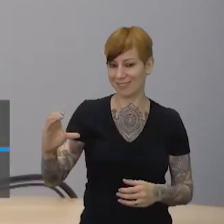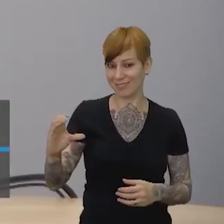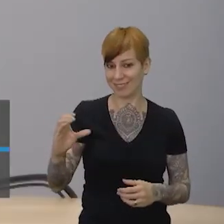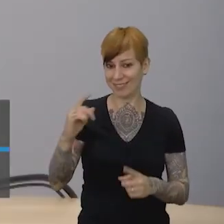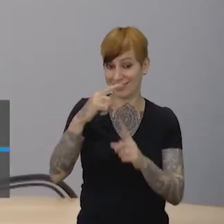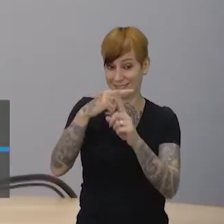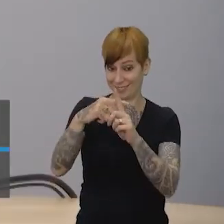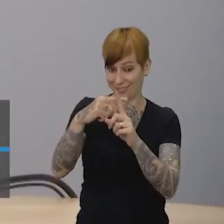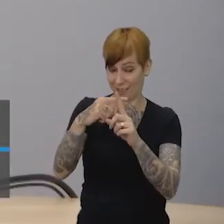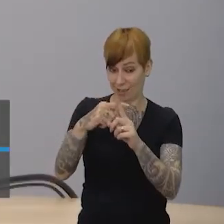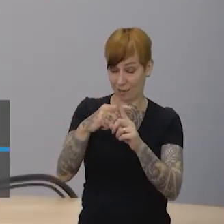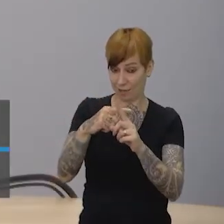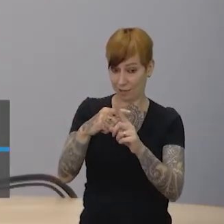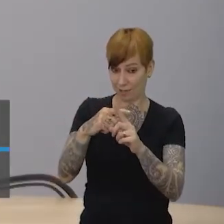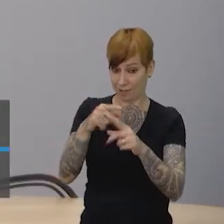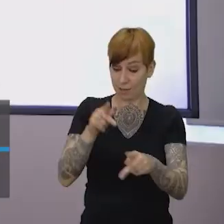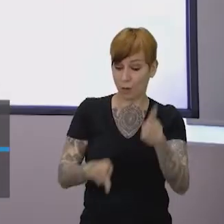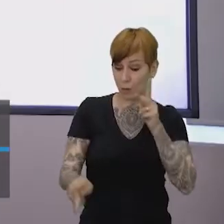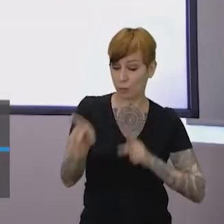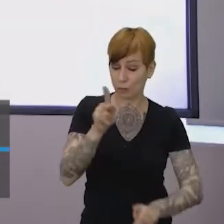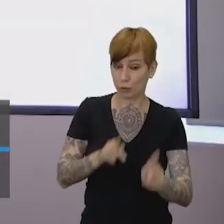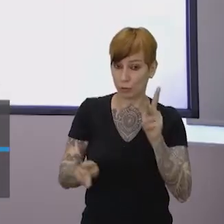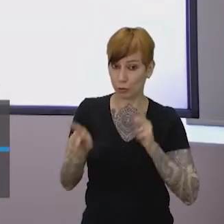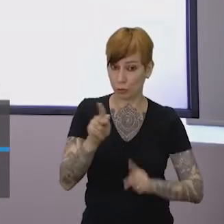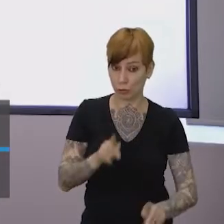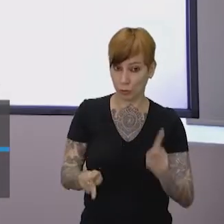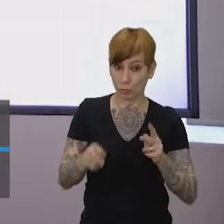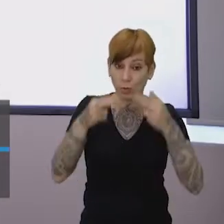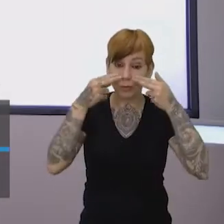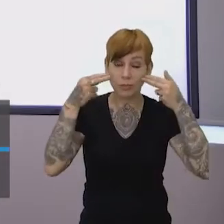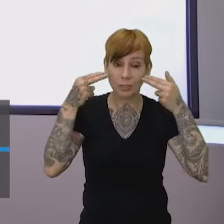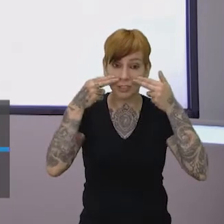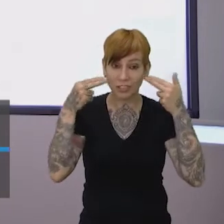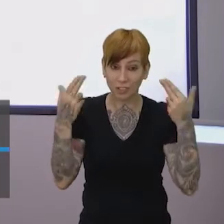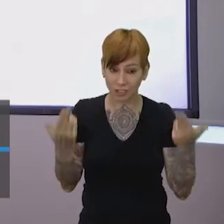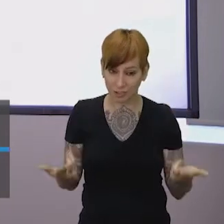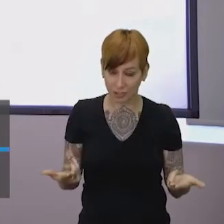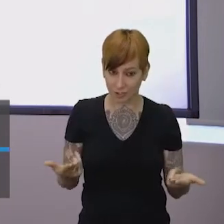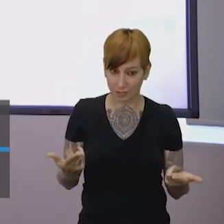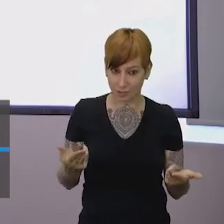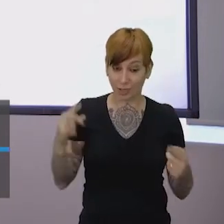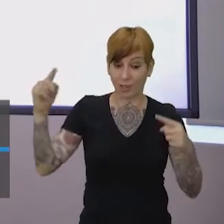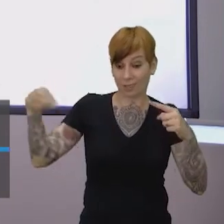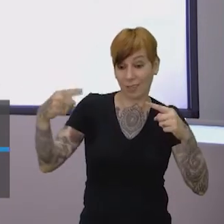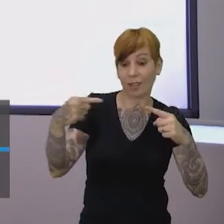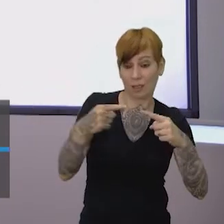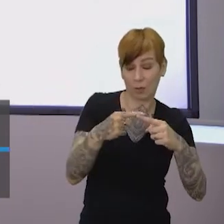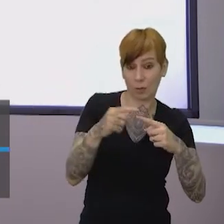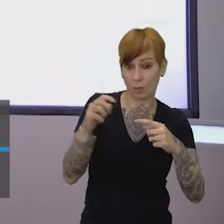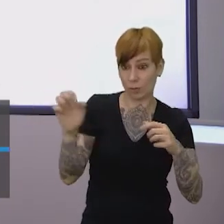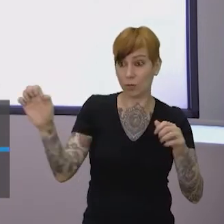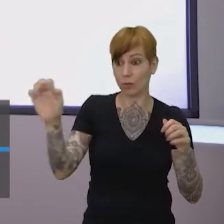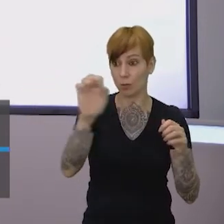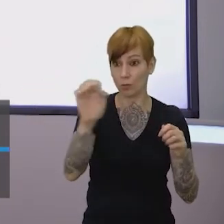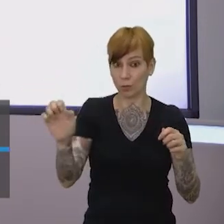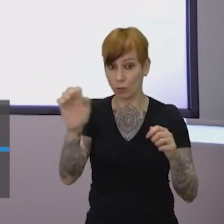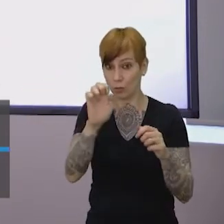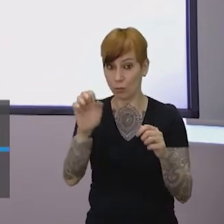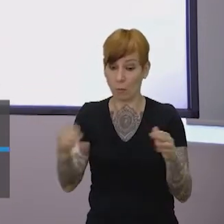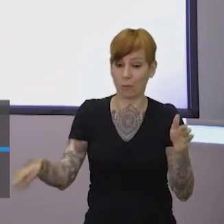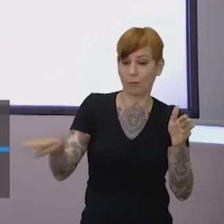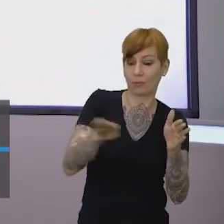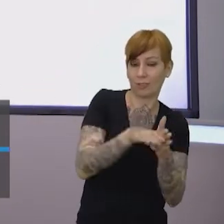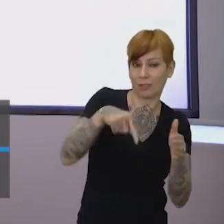Né? Por isso que é tão comum na literatura que debate essa questão da colonização,